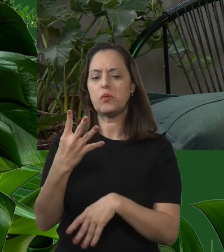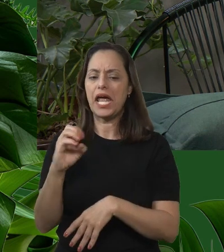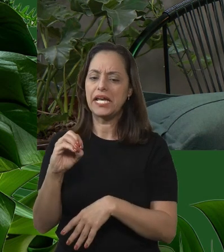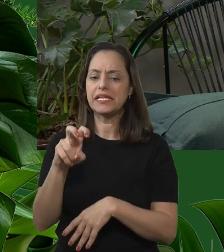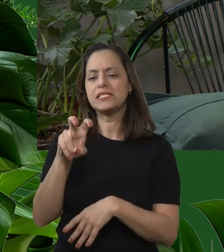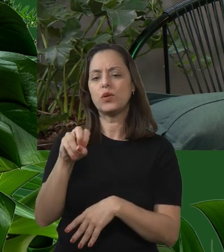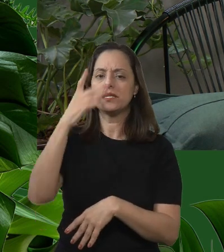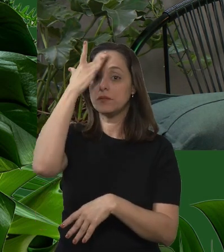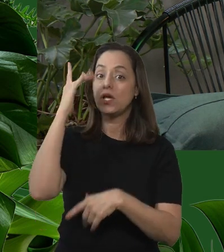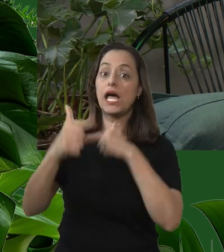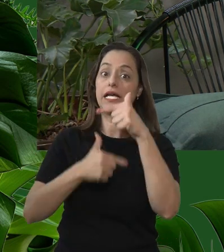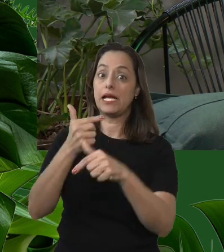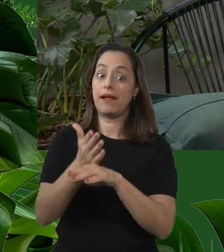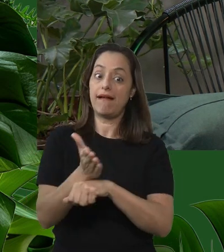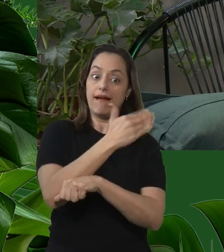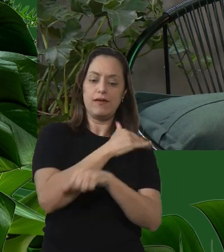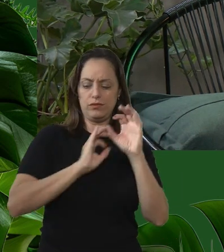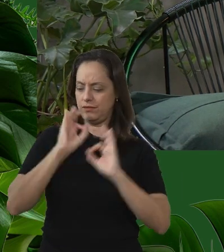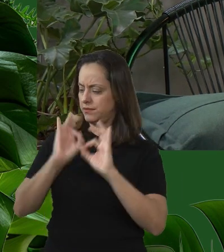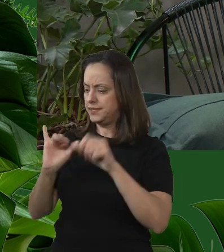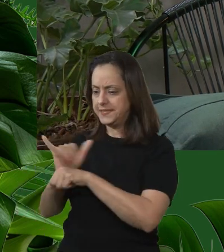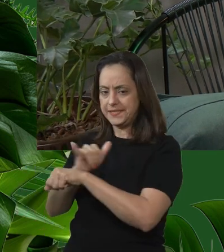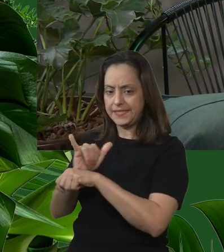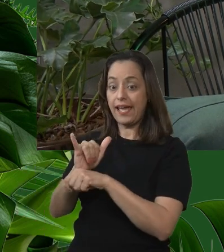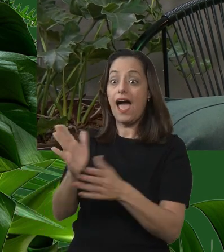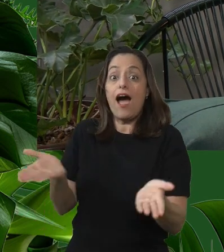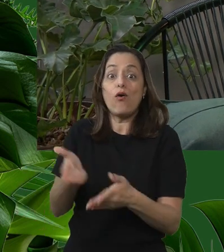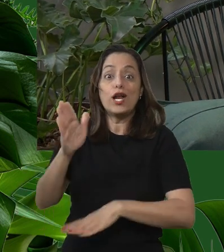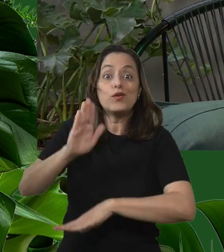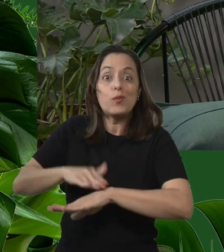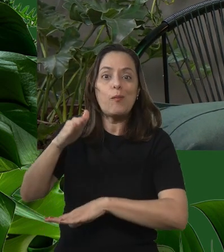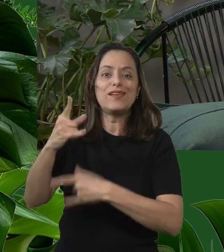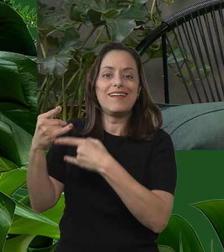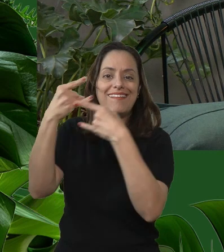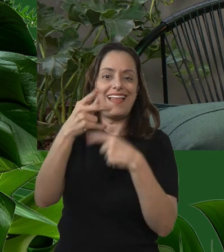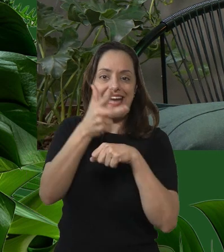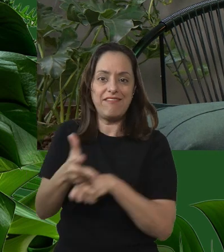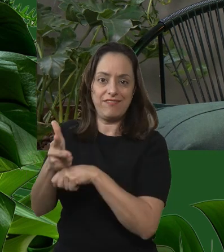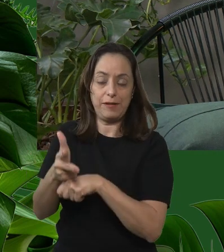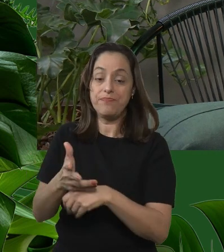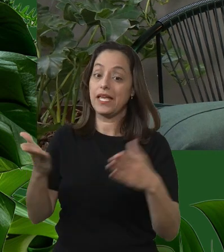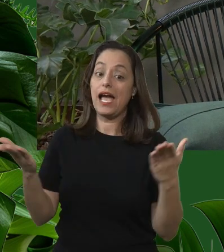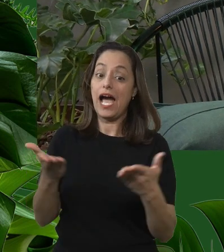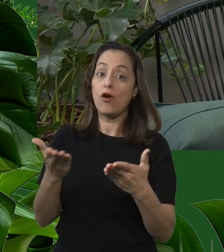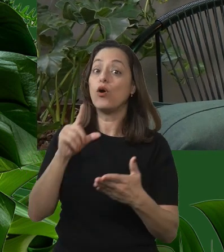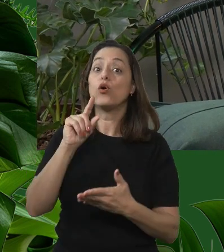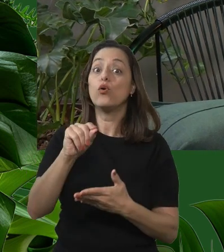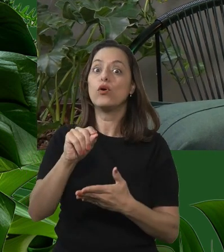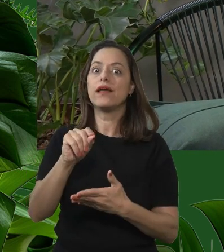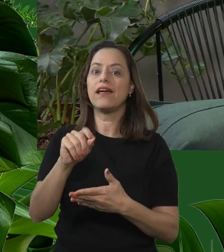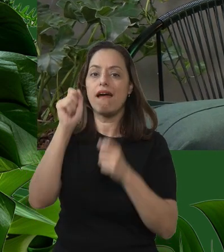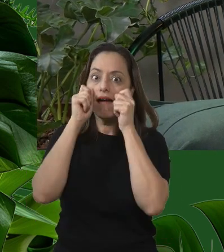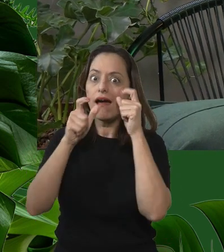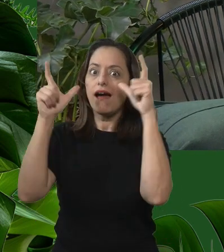isso acontecesse no pré e durante a nossa live. Mas, seguindo, agora a gente vai ficar on pela proteção